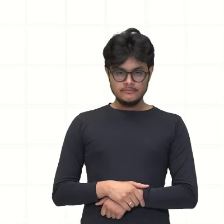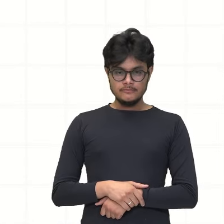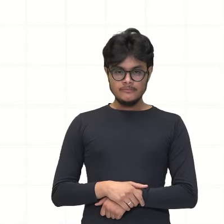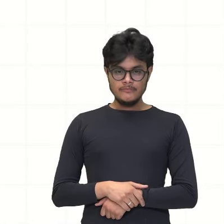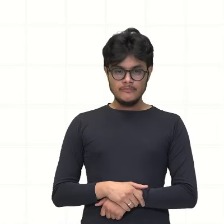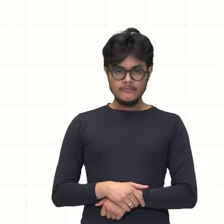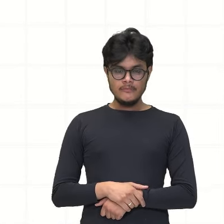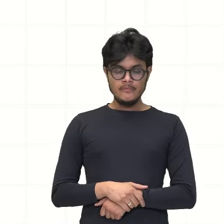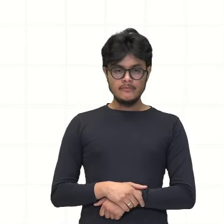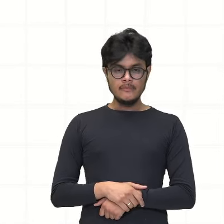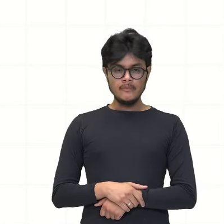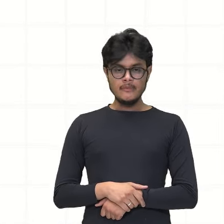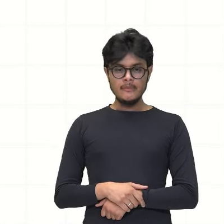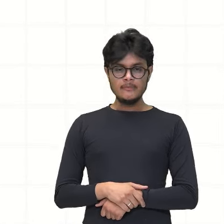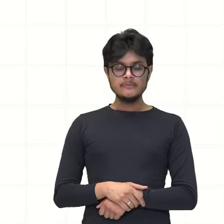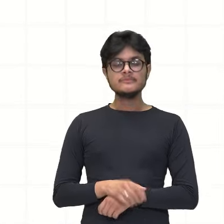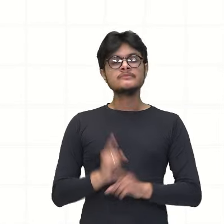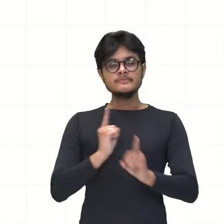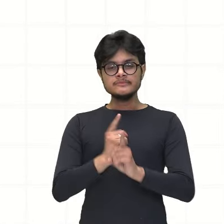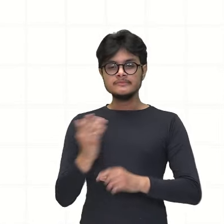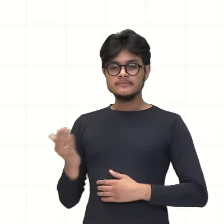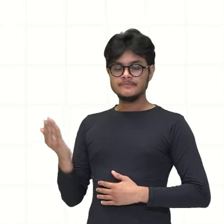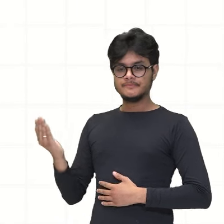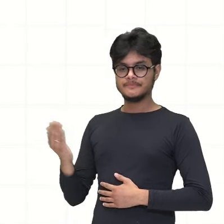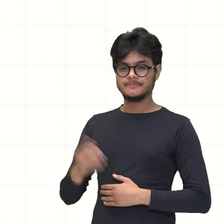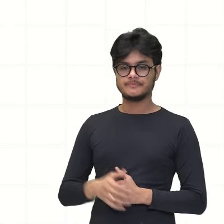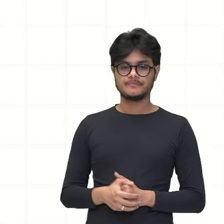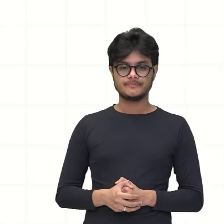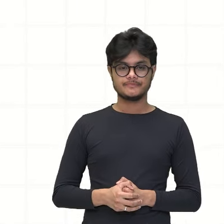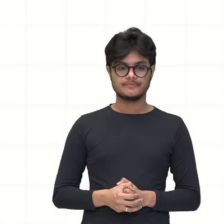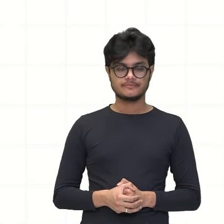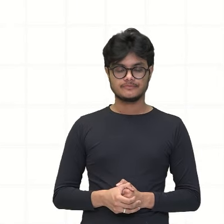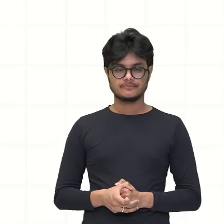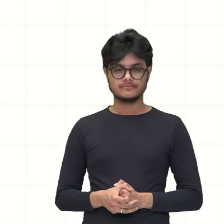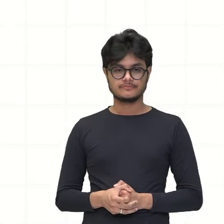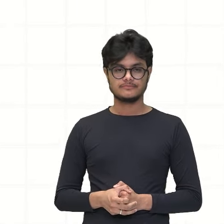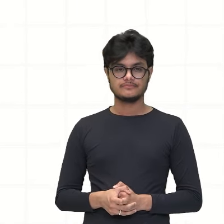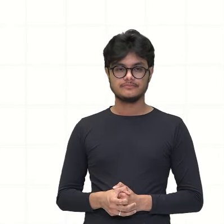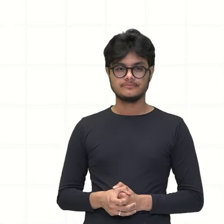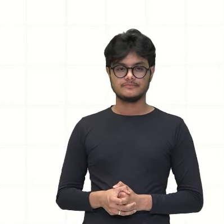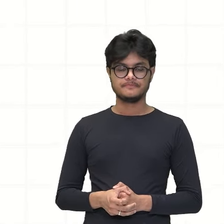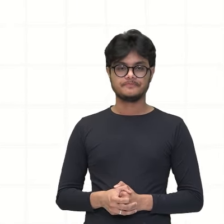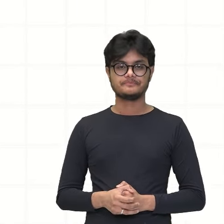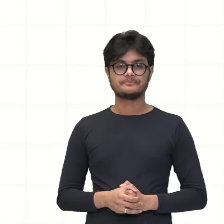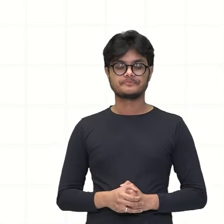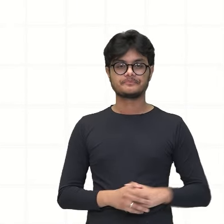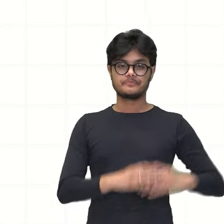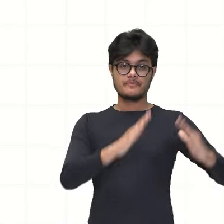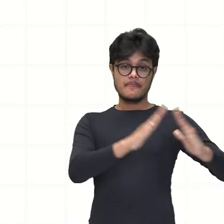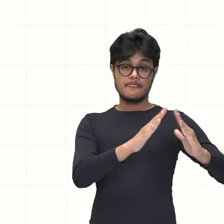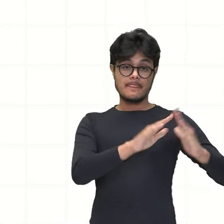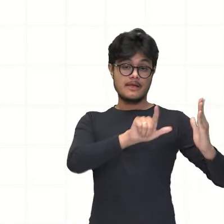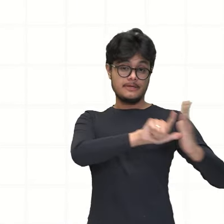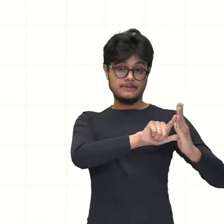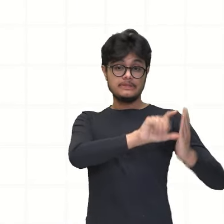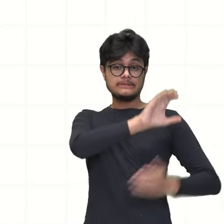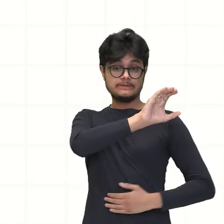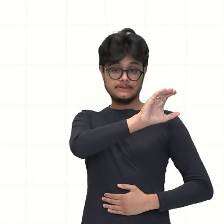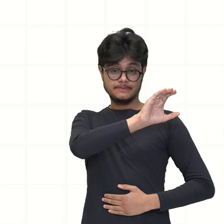Então aqui o valor final na livraria B será de R$360. Já na C,